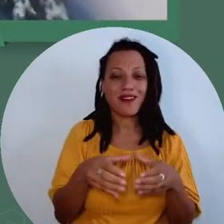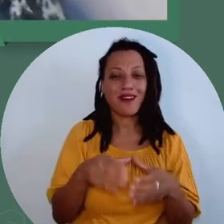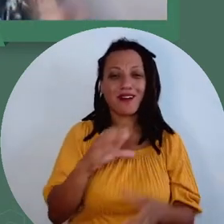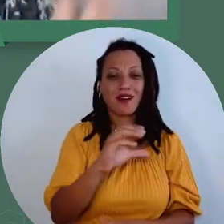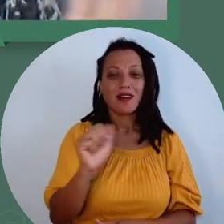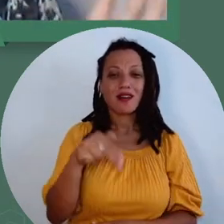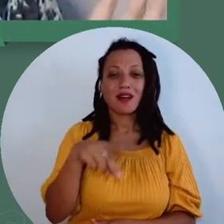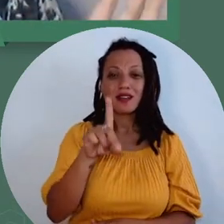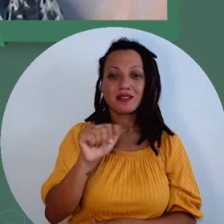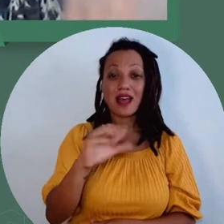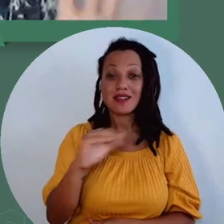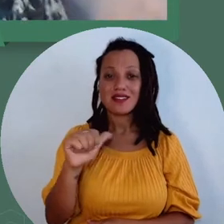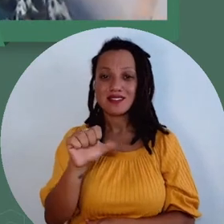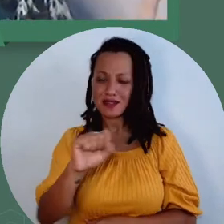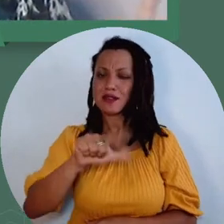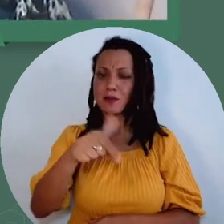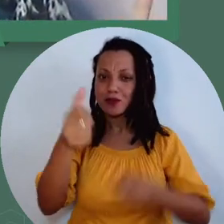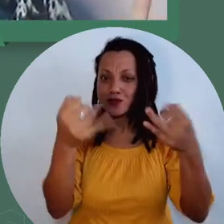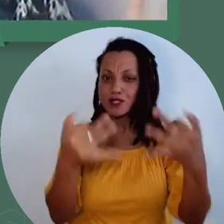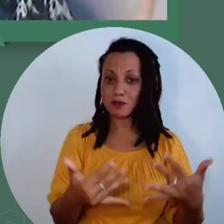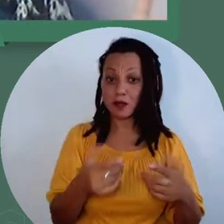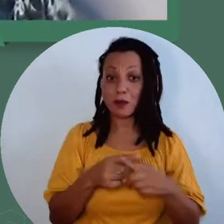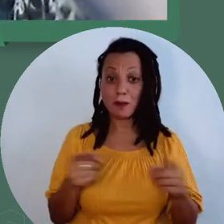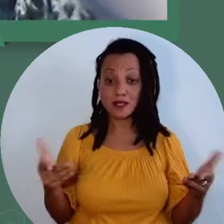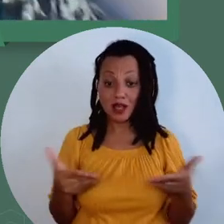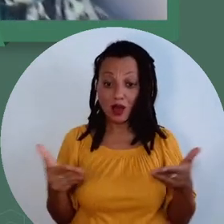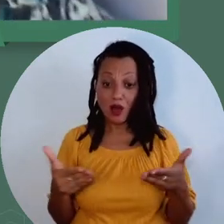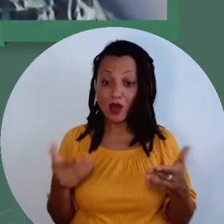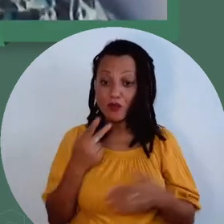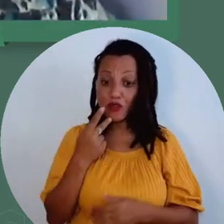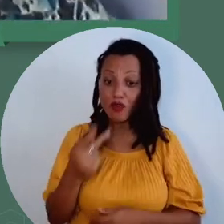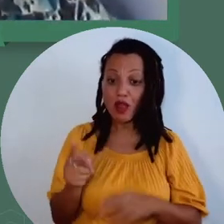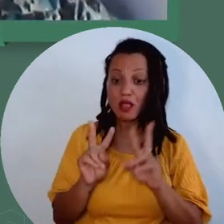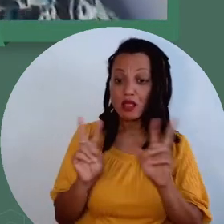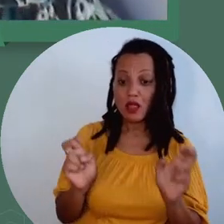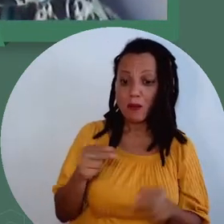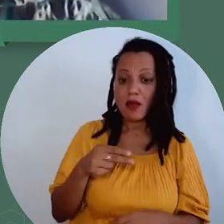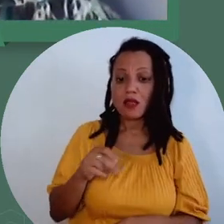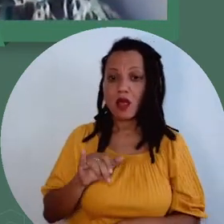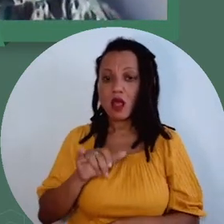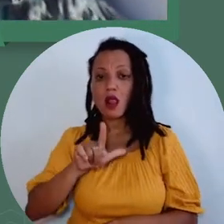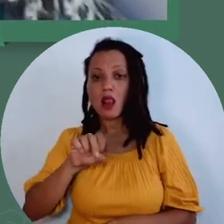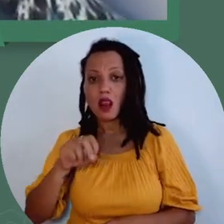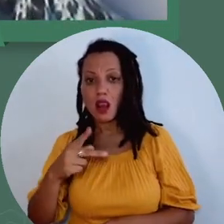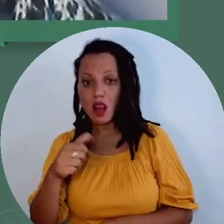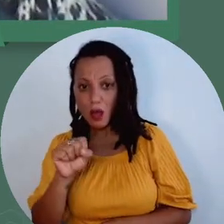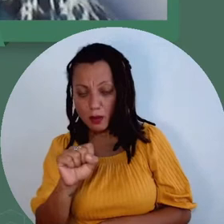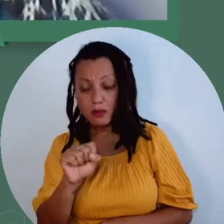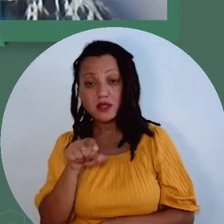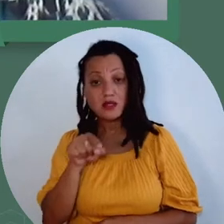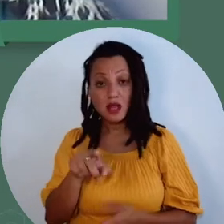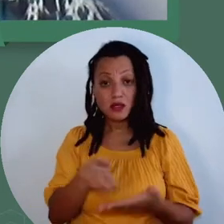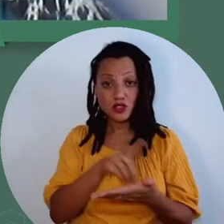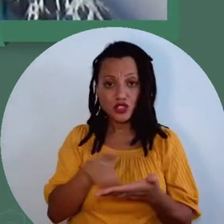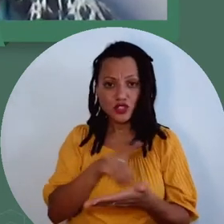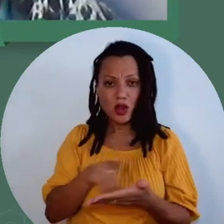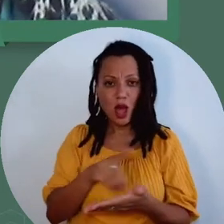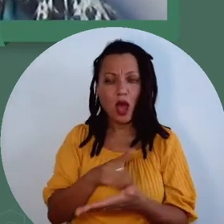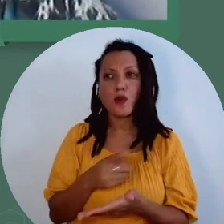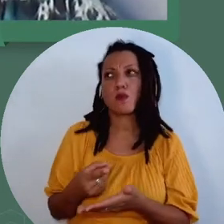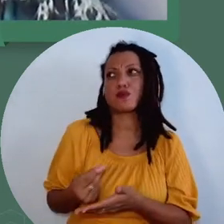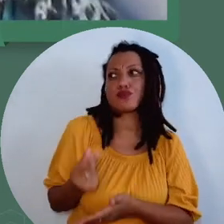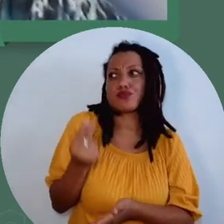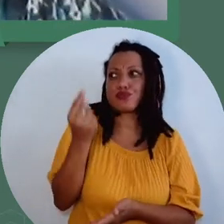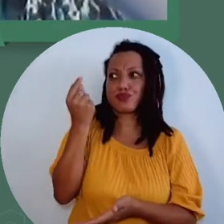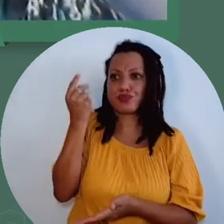sobre isso, mas vou citar também Ney Lopes, que eu separei aqui. Ele, no Dicionário da